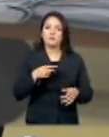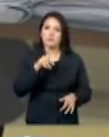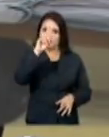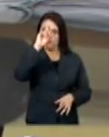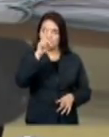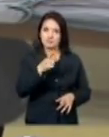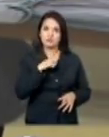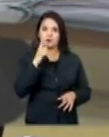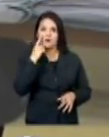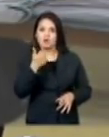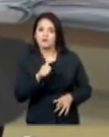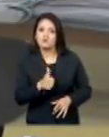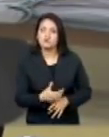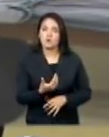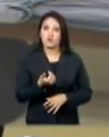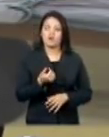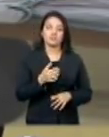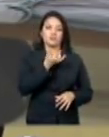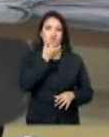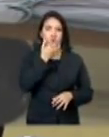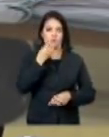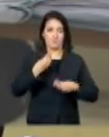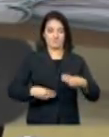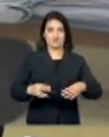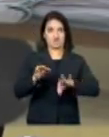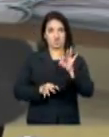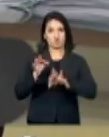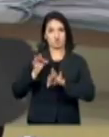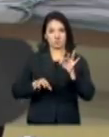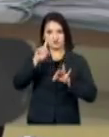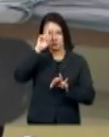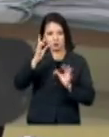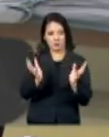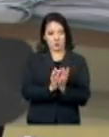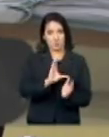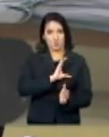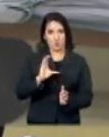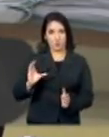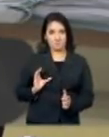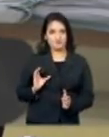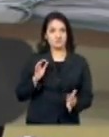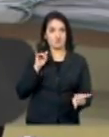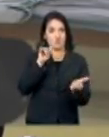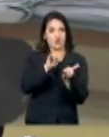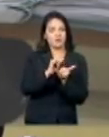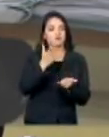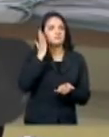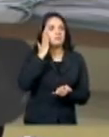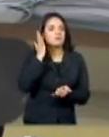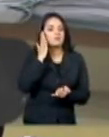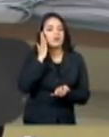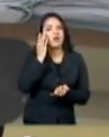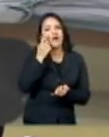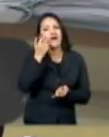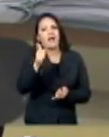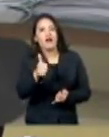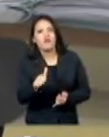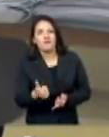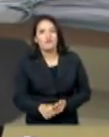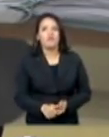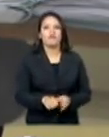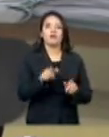políticas conseguidos com fundamento da portaria 1.104 64 dos ministros da